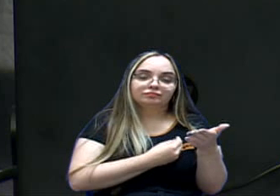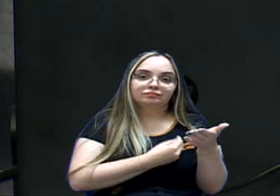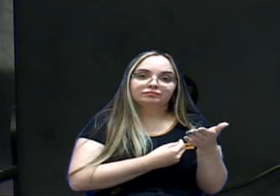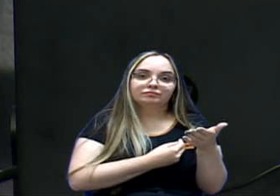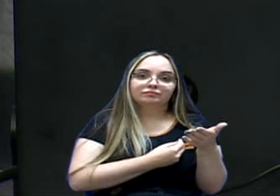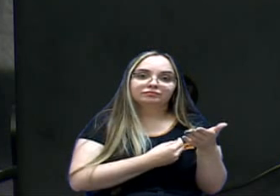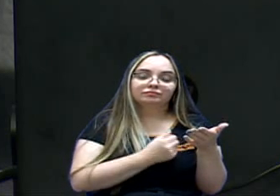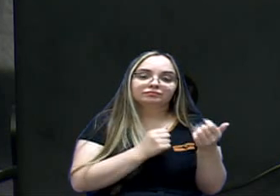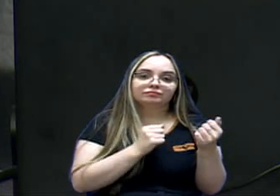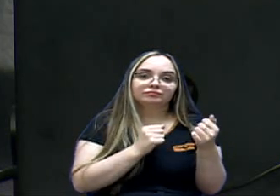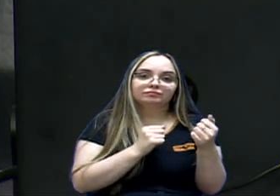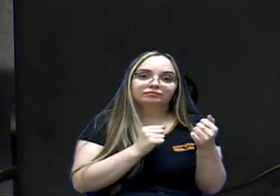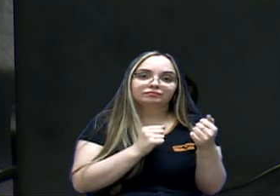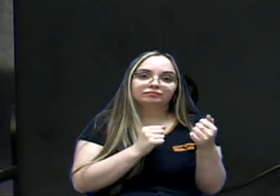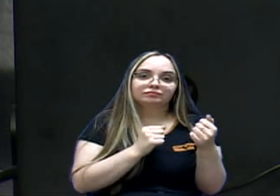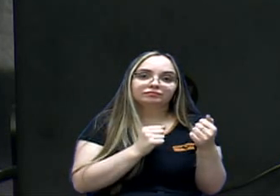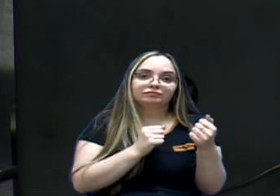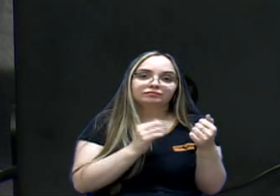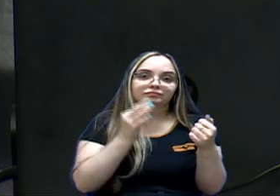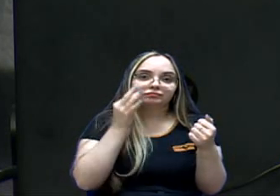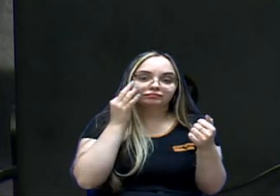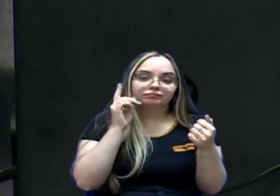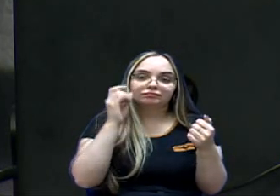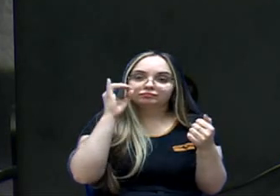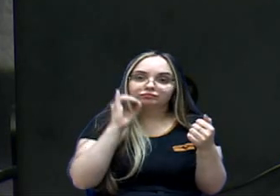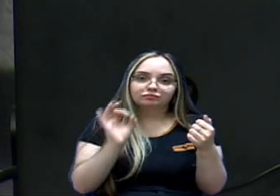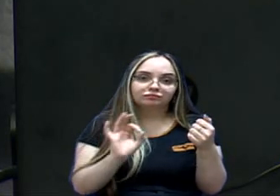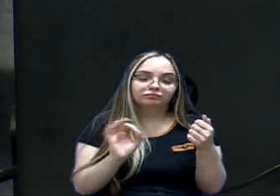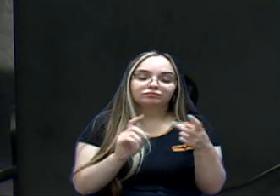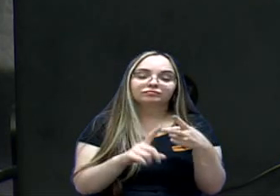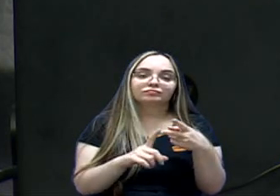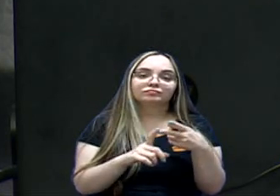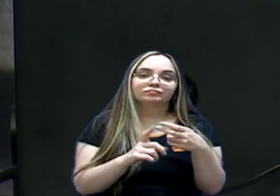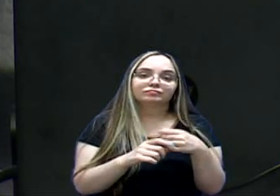está, Yara também não.